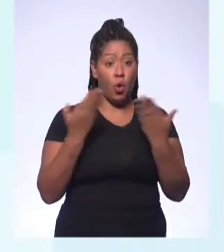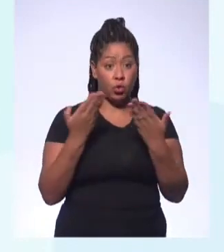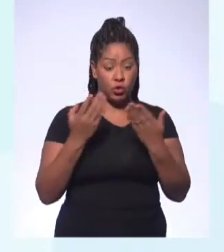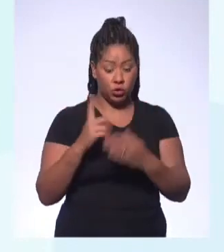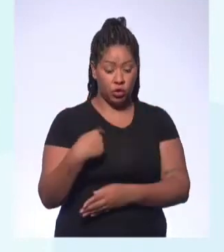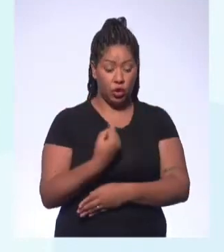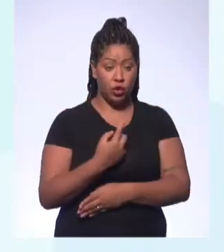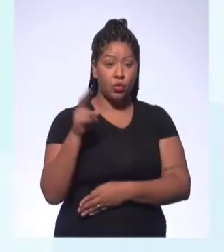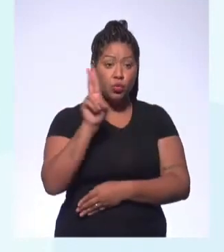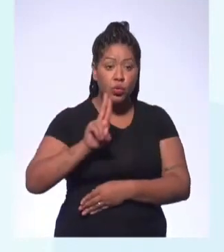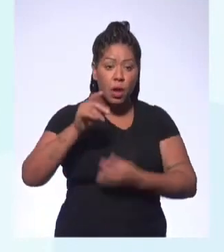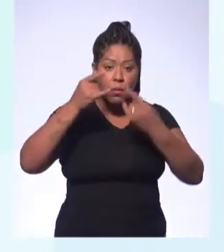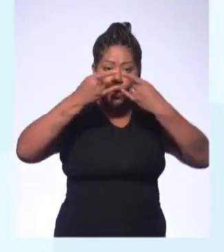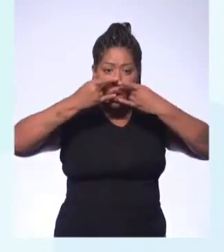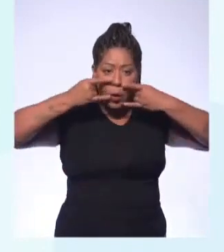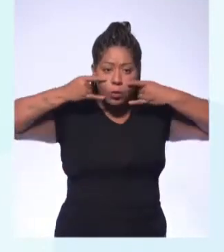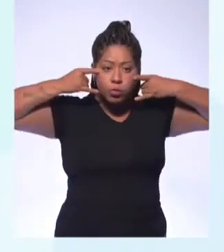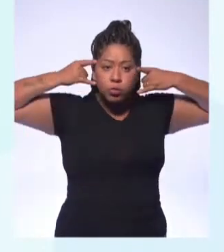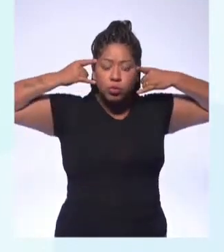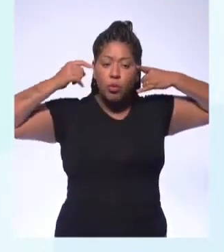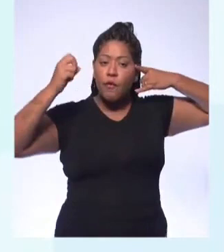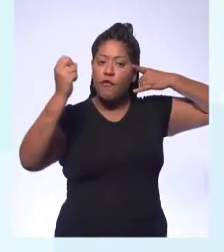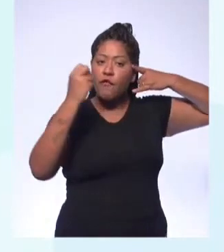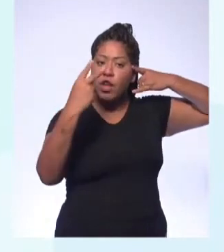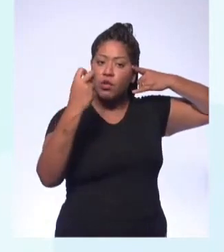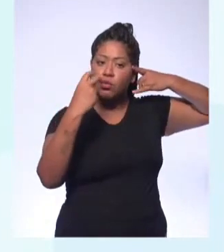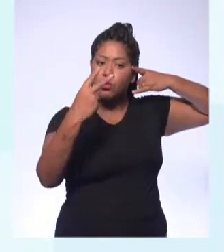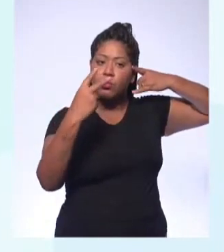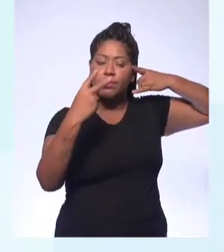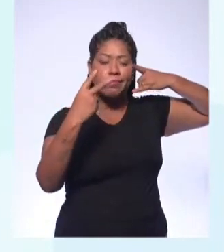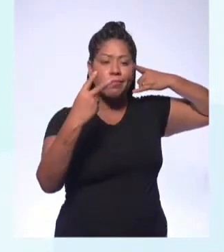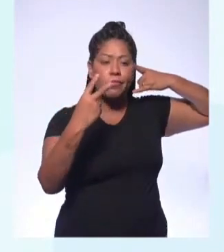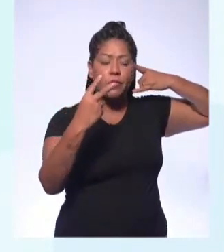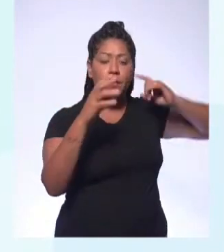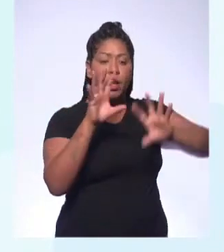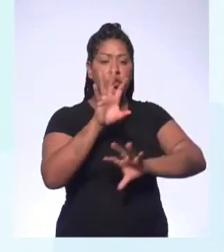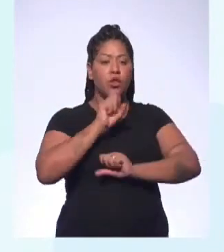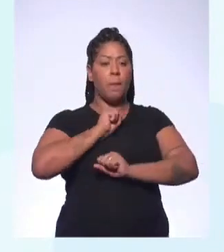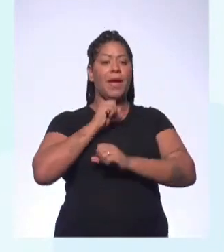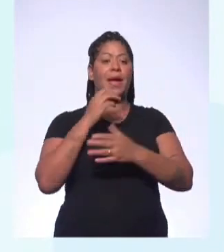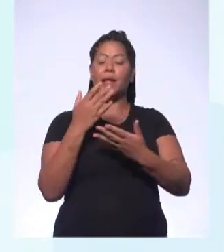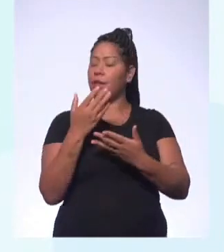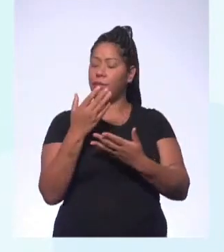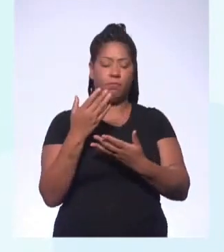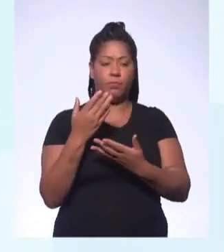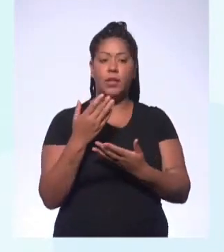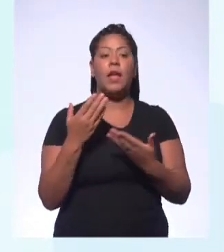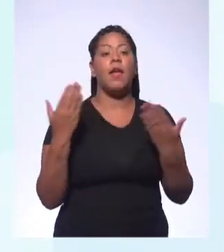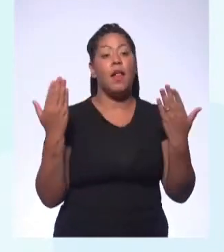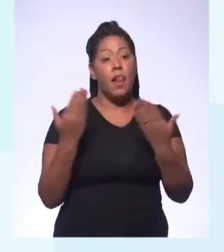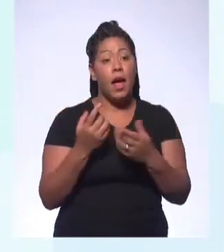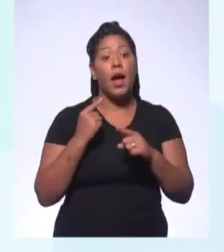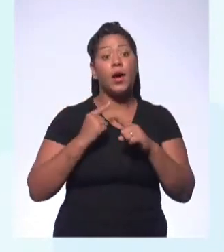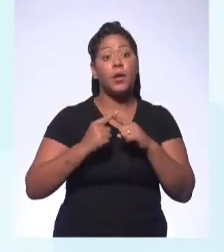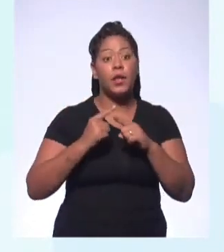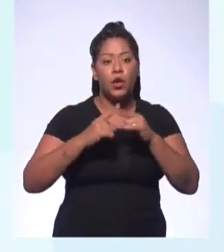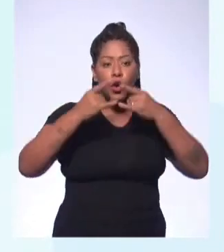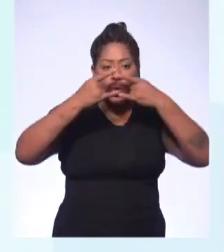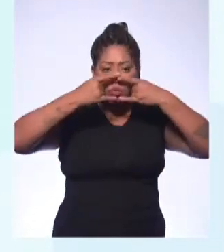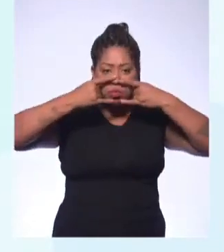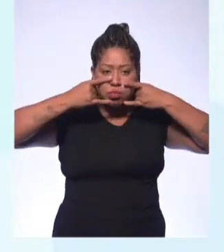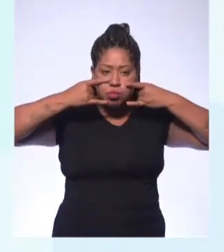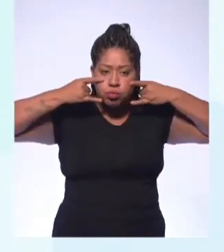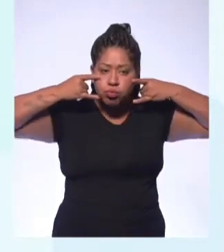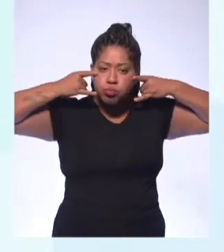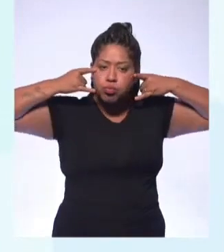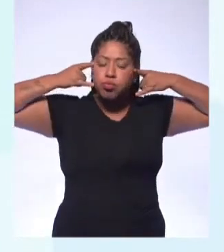um vírus, para que o vírus não entre no nosso corpo. É claro que os poros ali do tecido são muito maiores do que